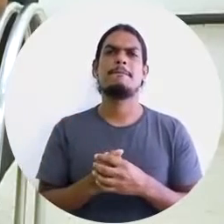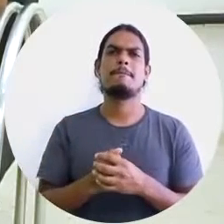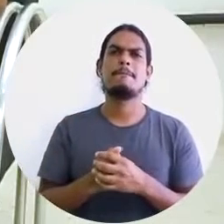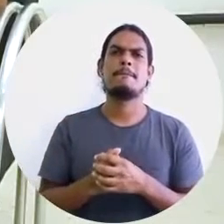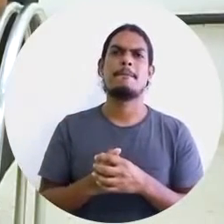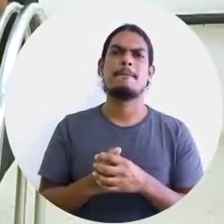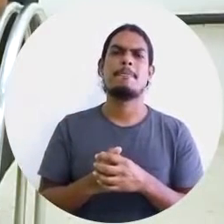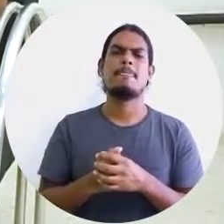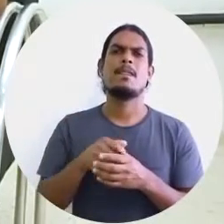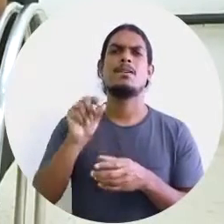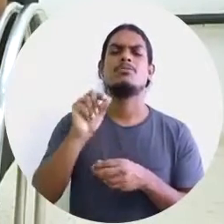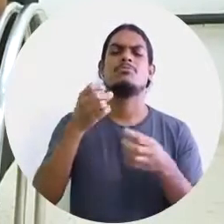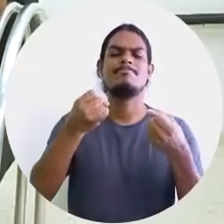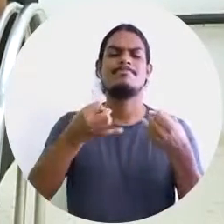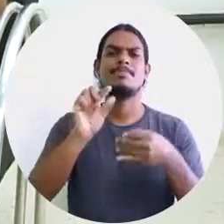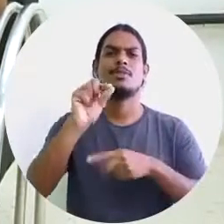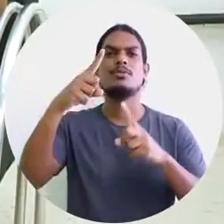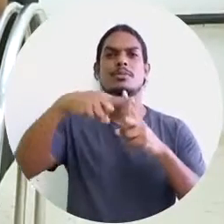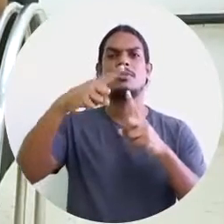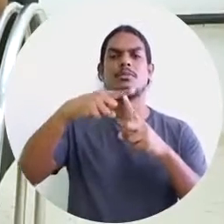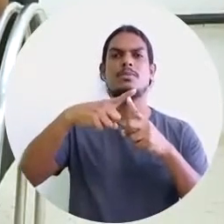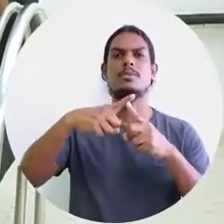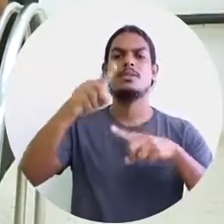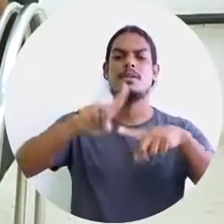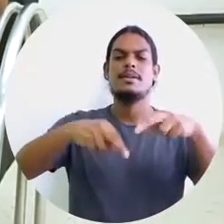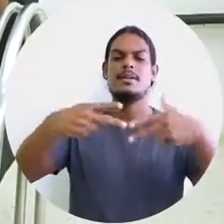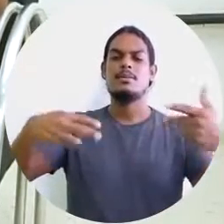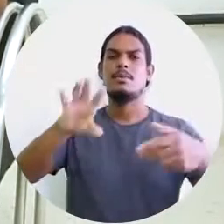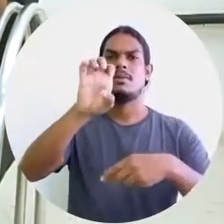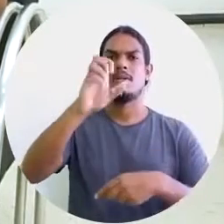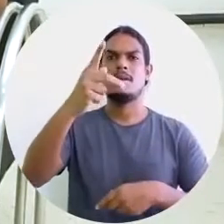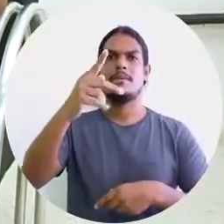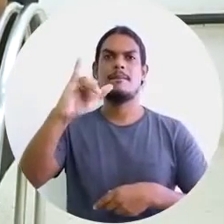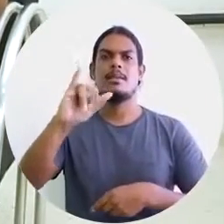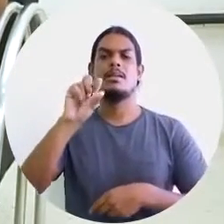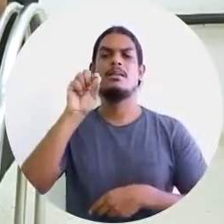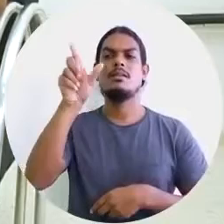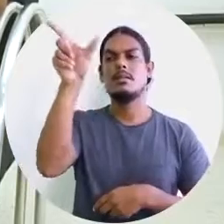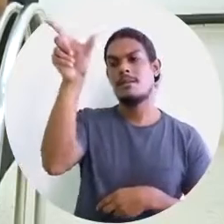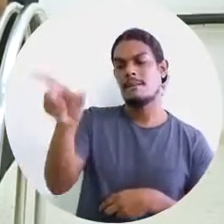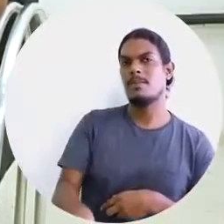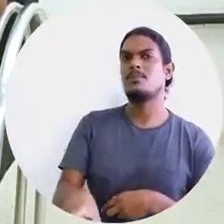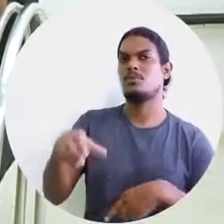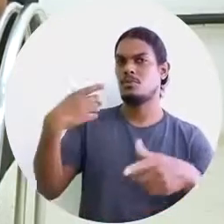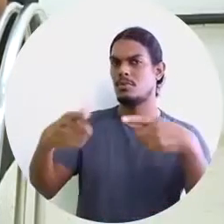questão de qual equipamento de proteção individual que aquela pessoa,